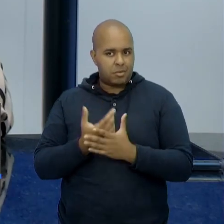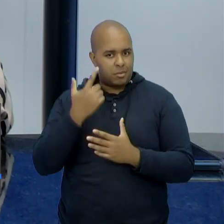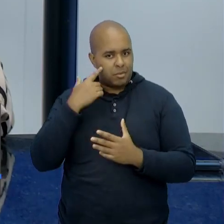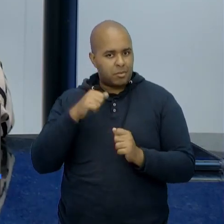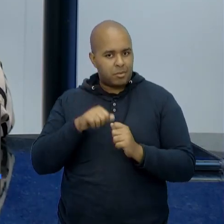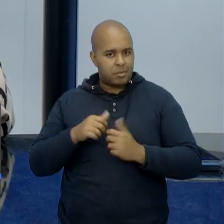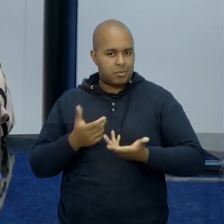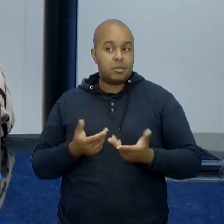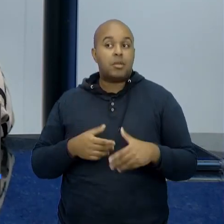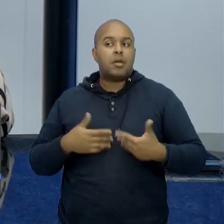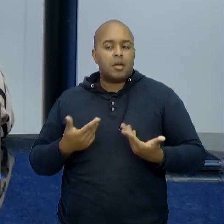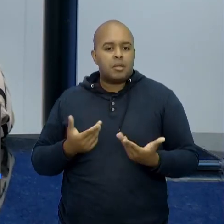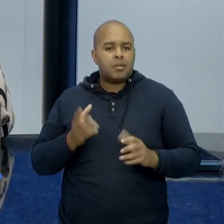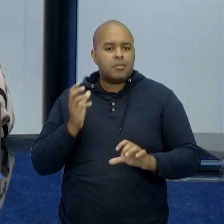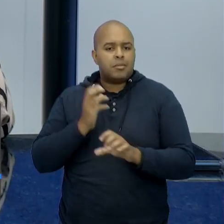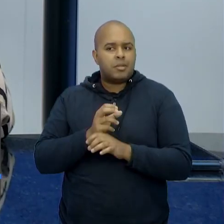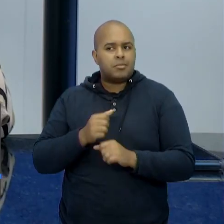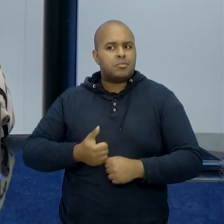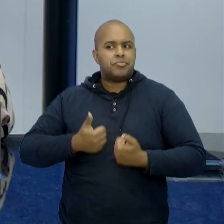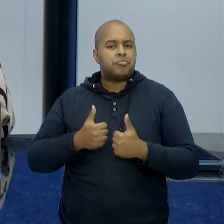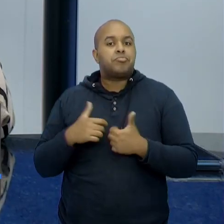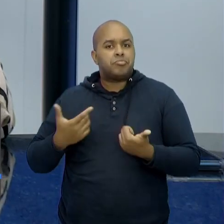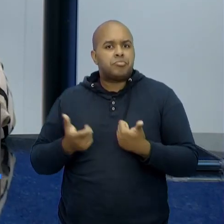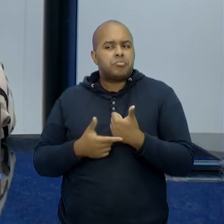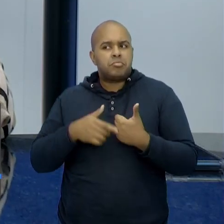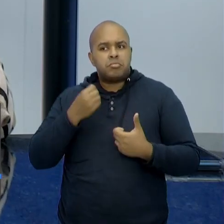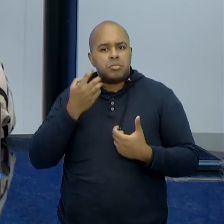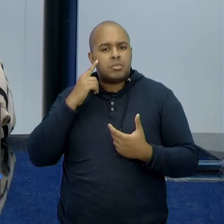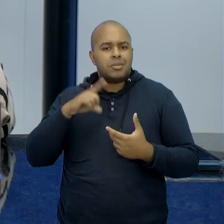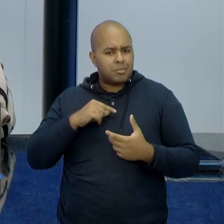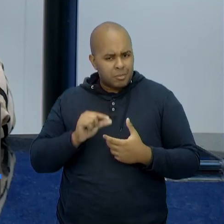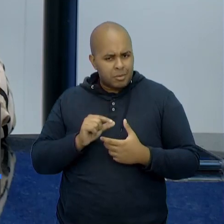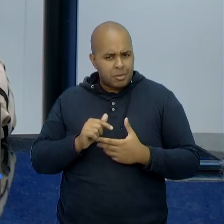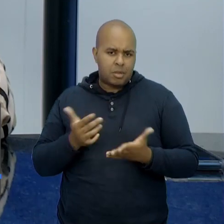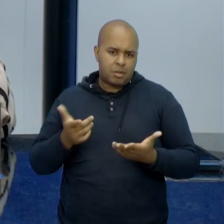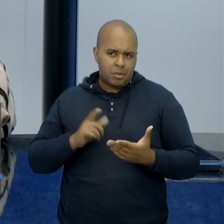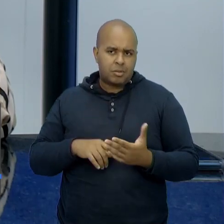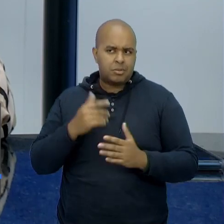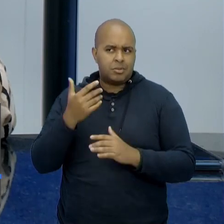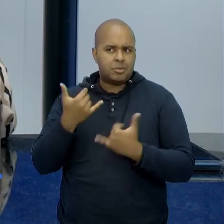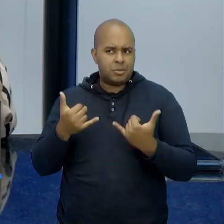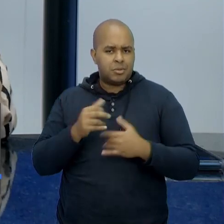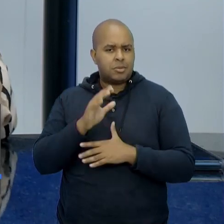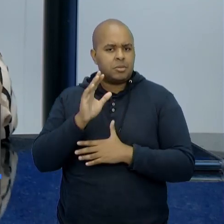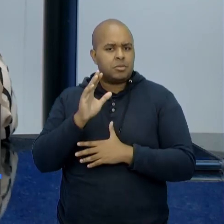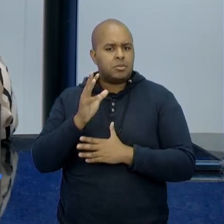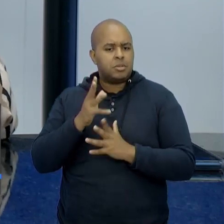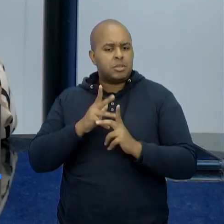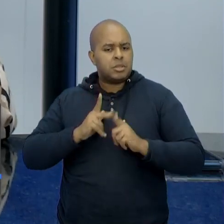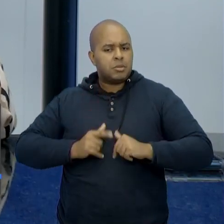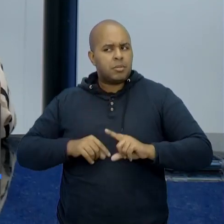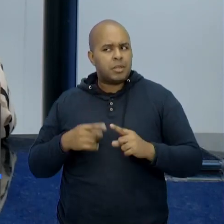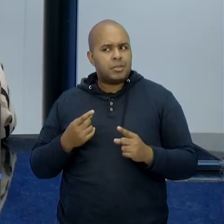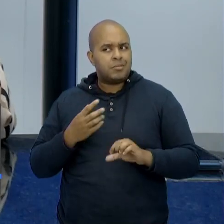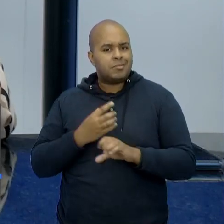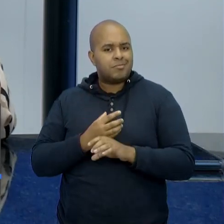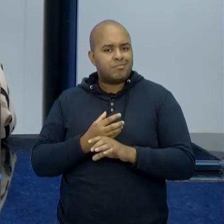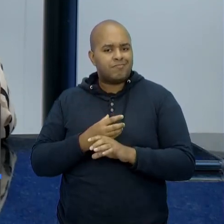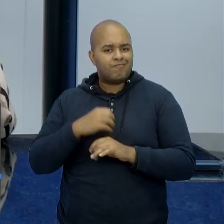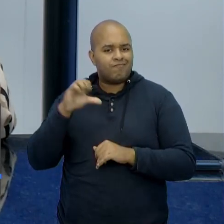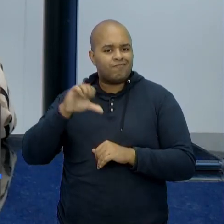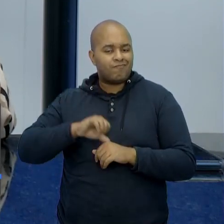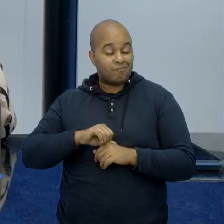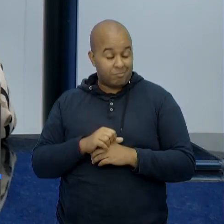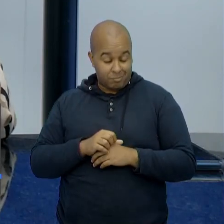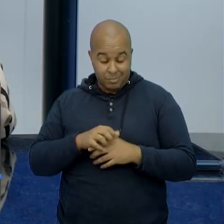eólica. Cadê o impacto positivo? Tem um pouquinho, porque é uma energia limpa, mas vai ter um impacto negativo